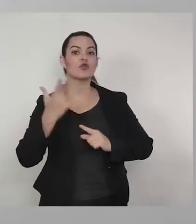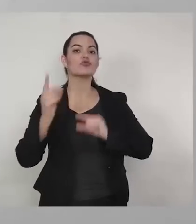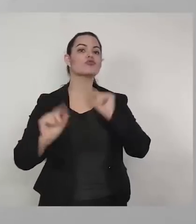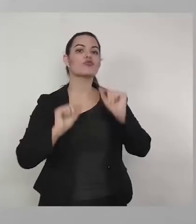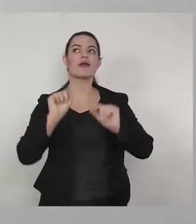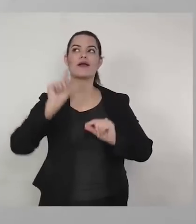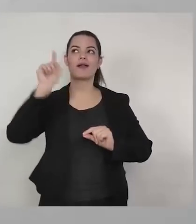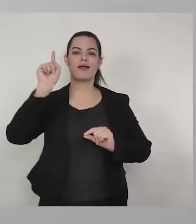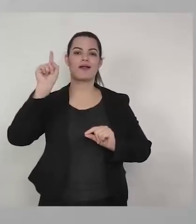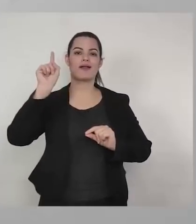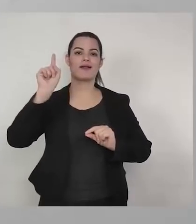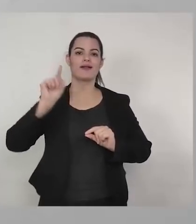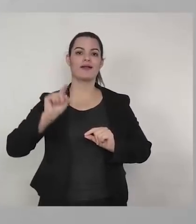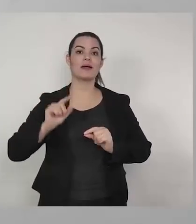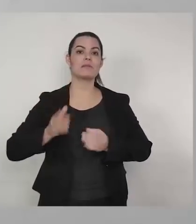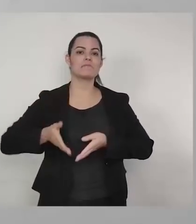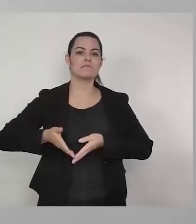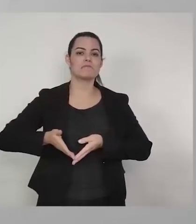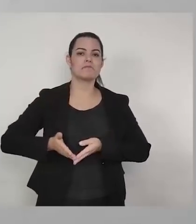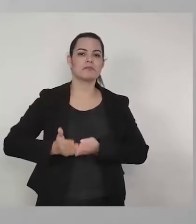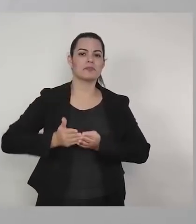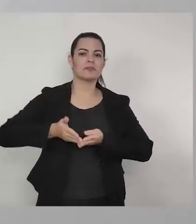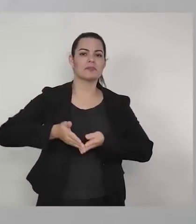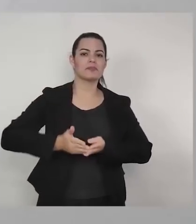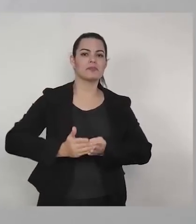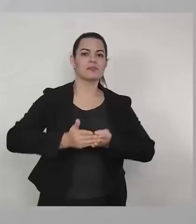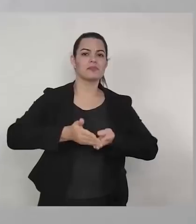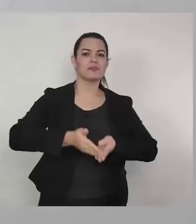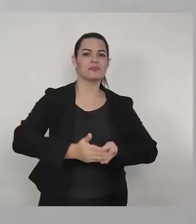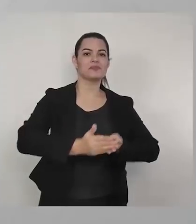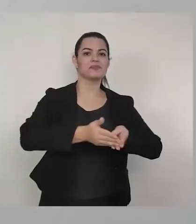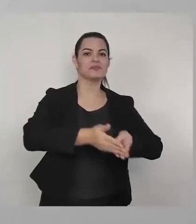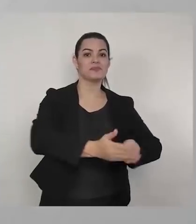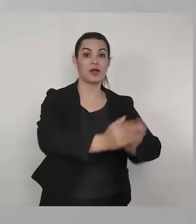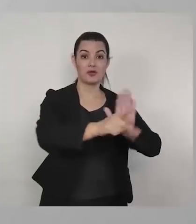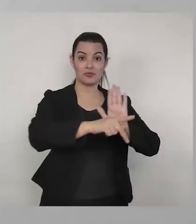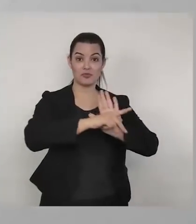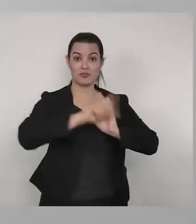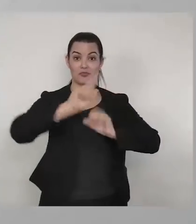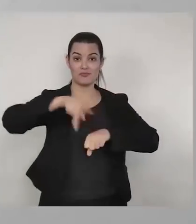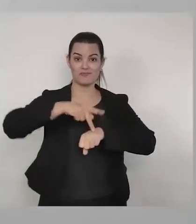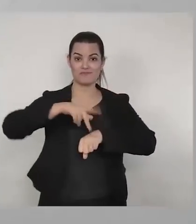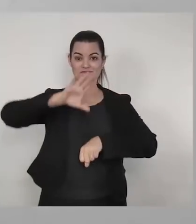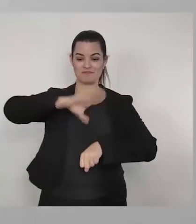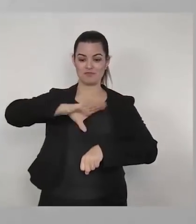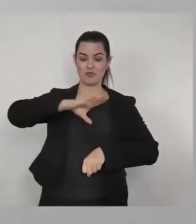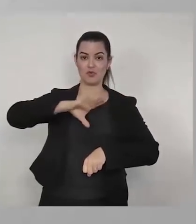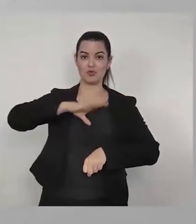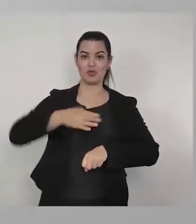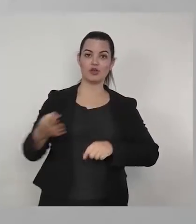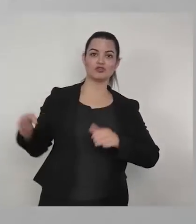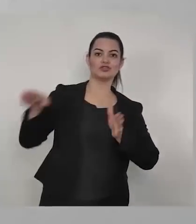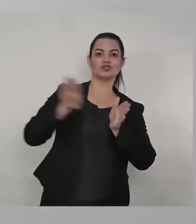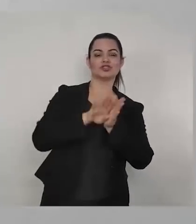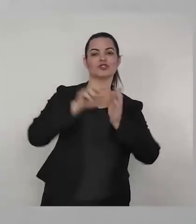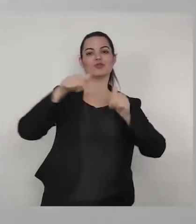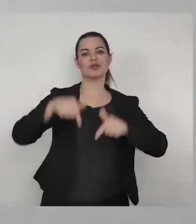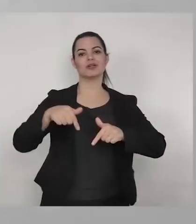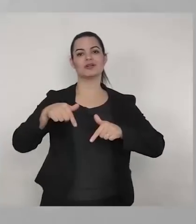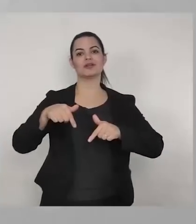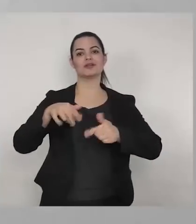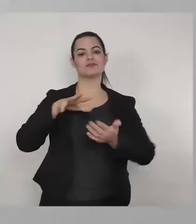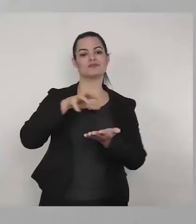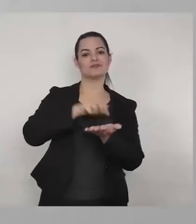embarcações portuguesas chegaram em 1500, quando eles invadiram as terras